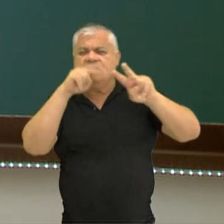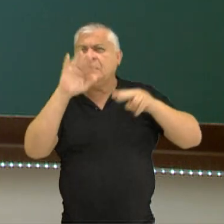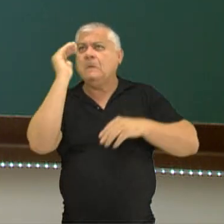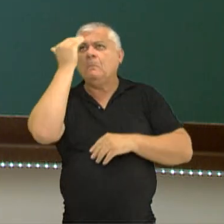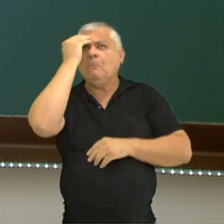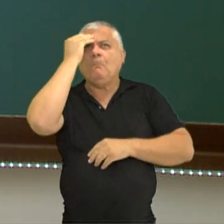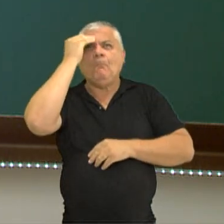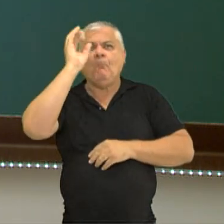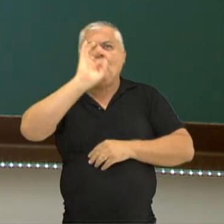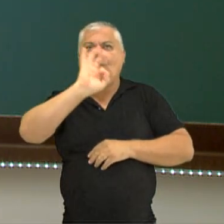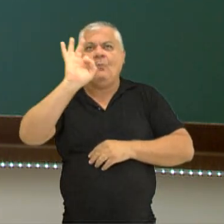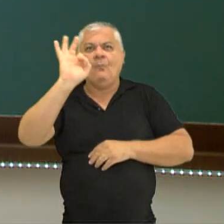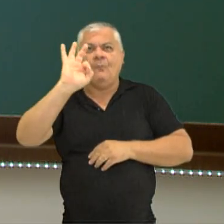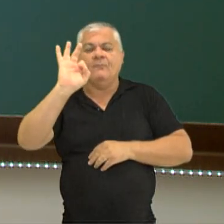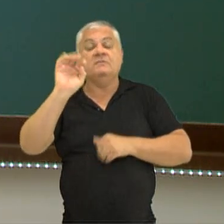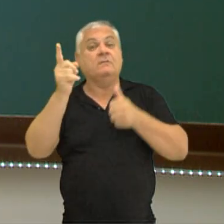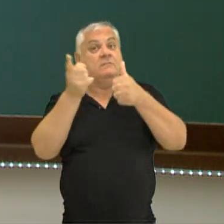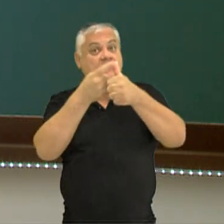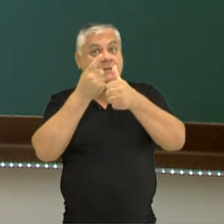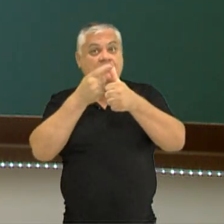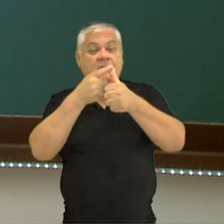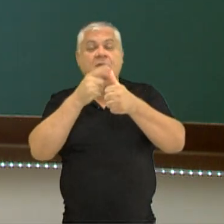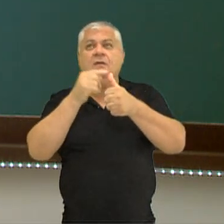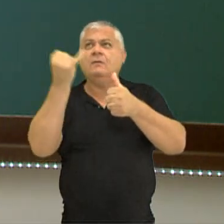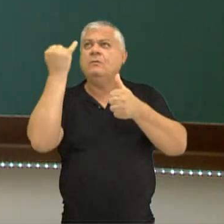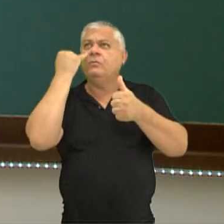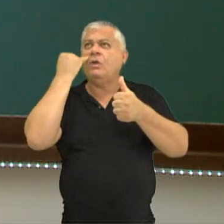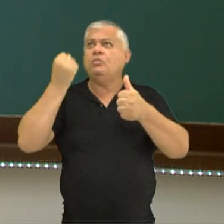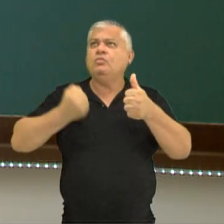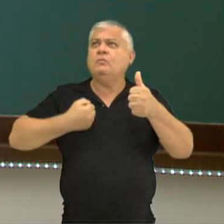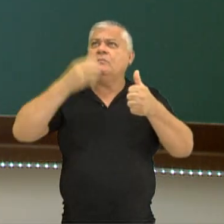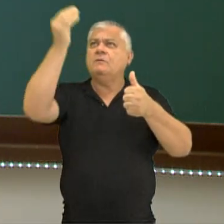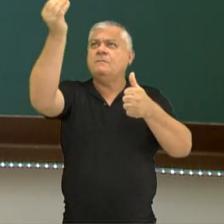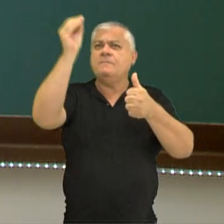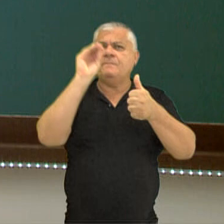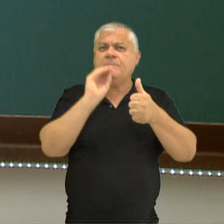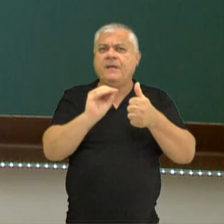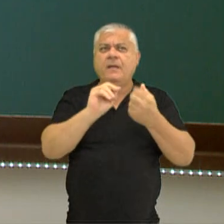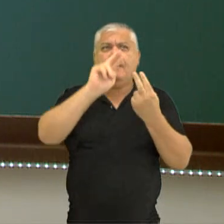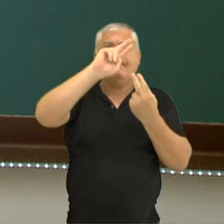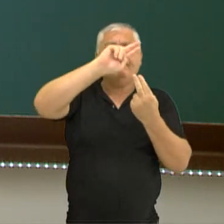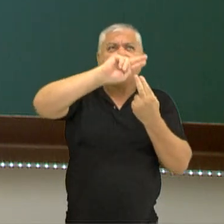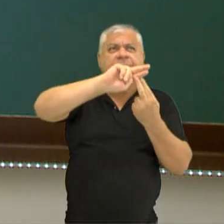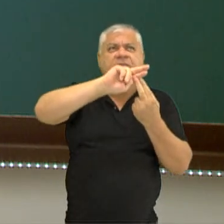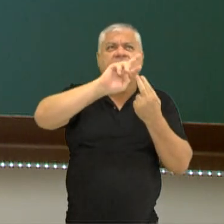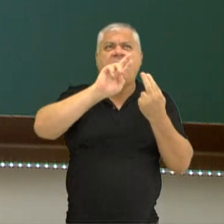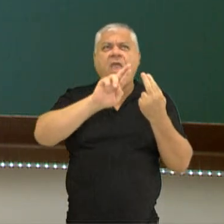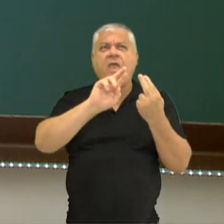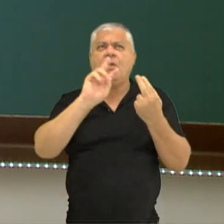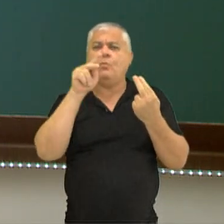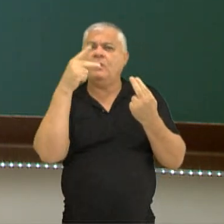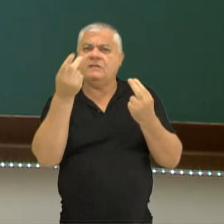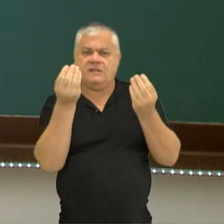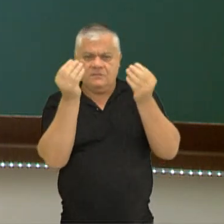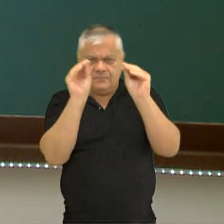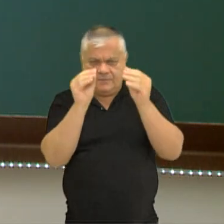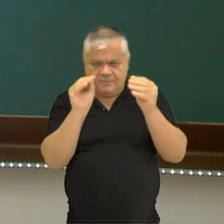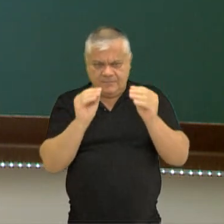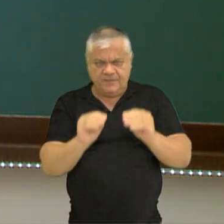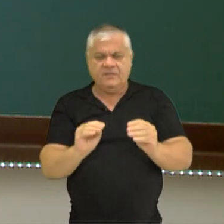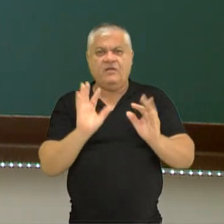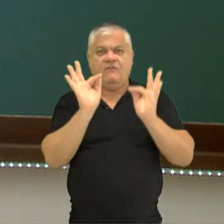nada. Primeiro organiza todos os dados que você tem, vê as fórmulas que você pode utilizar e a partir daí você